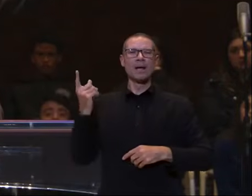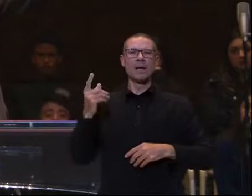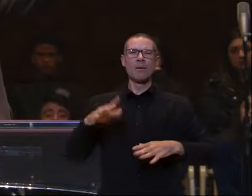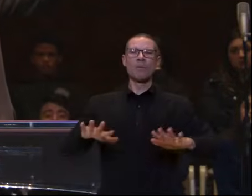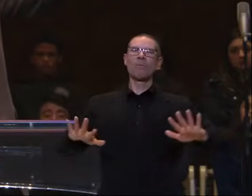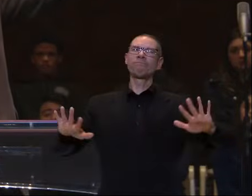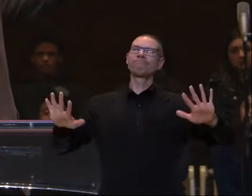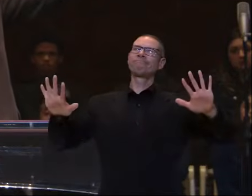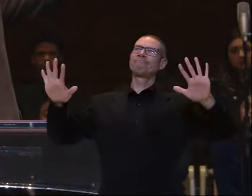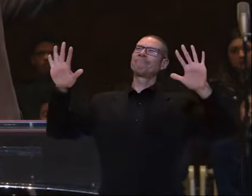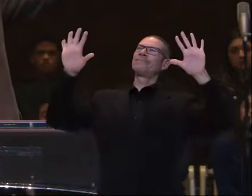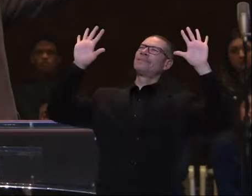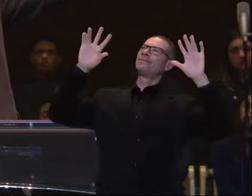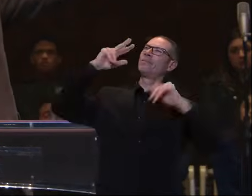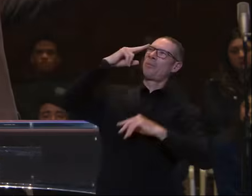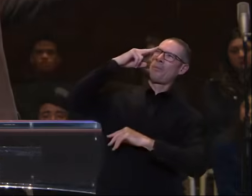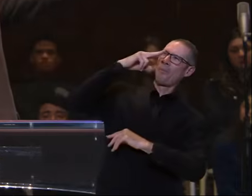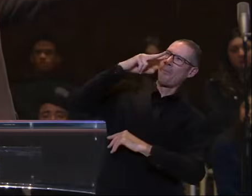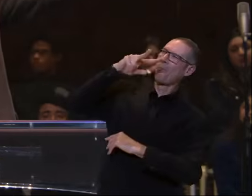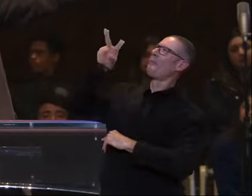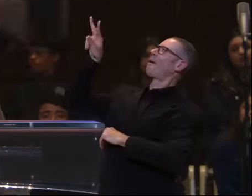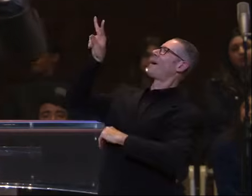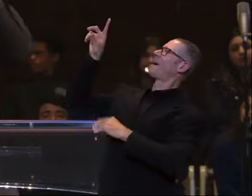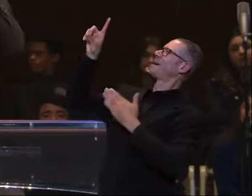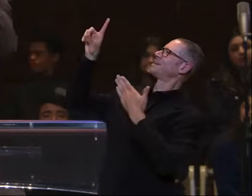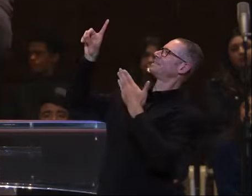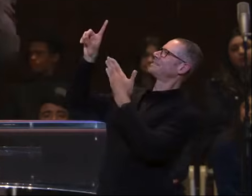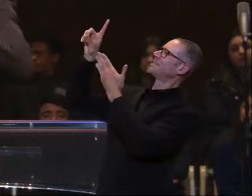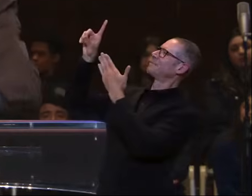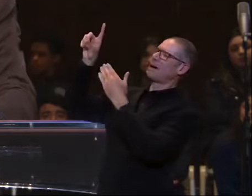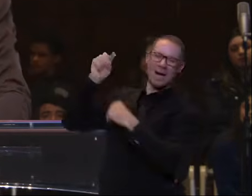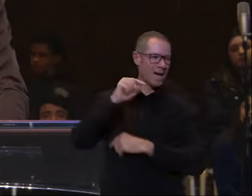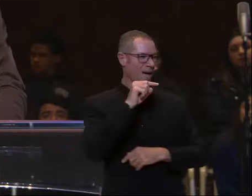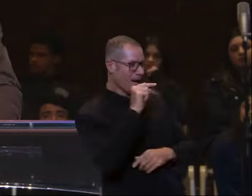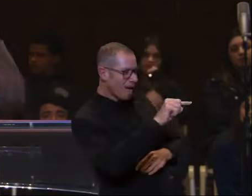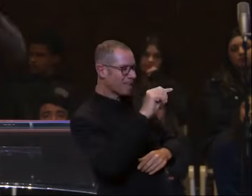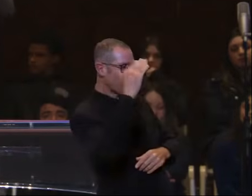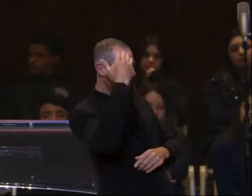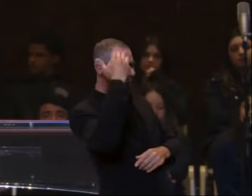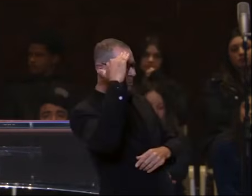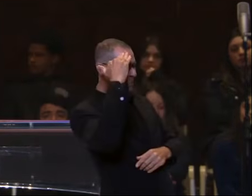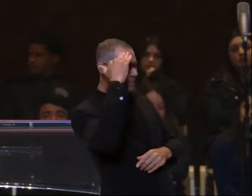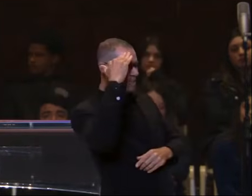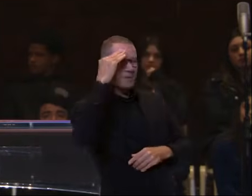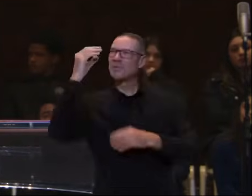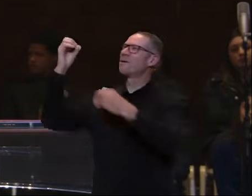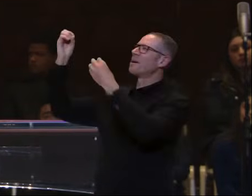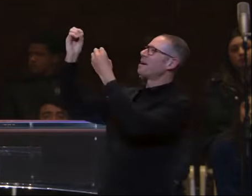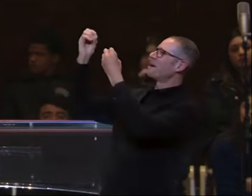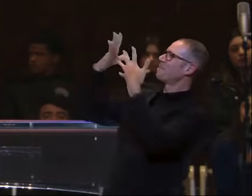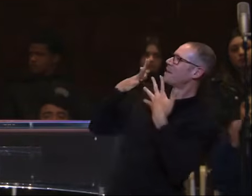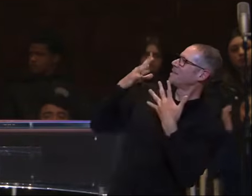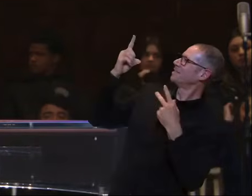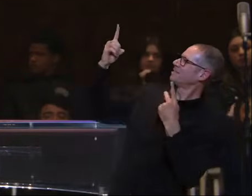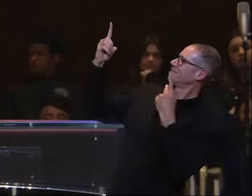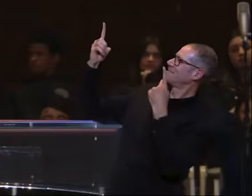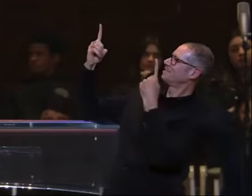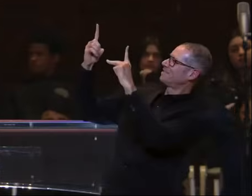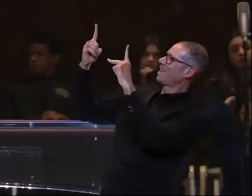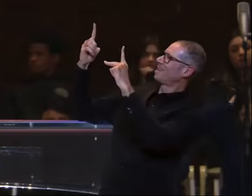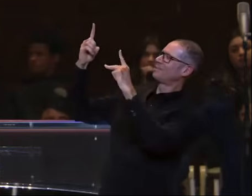braços erguidos, olhando para cima. Ela entendeu, a bênção de